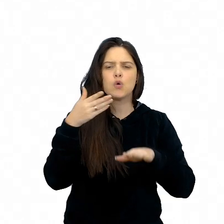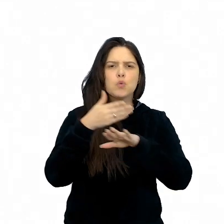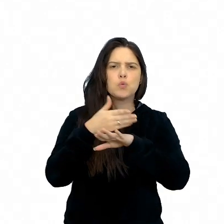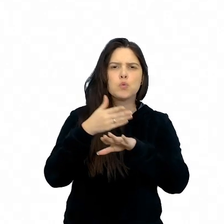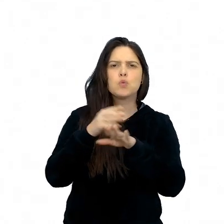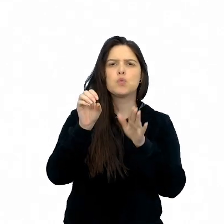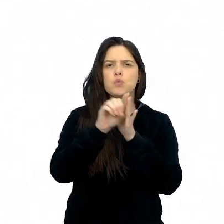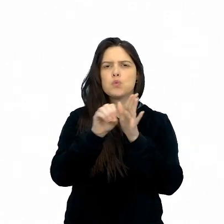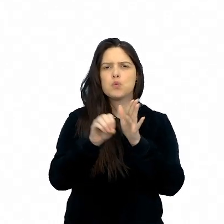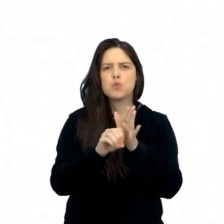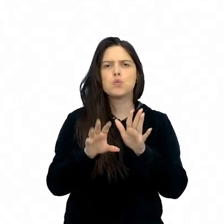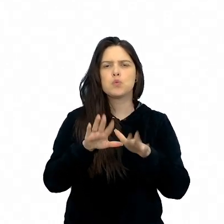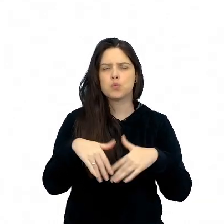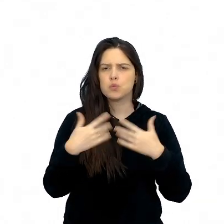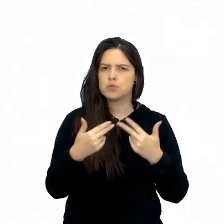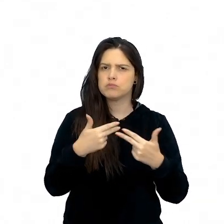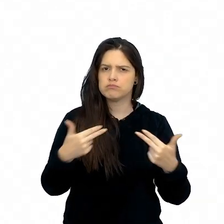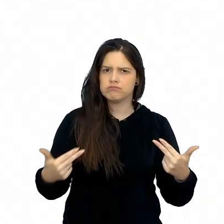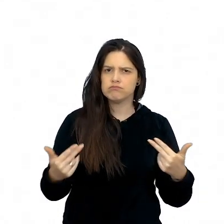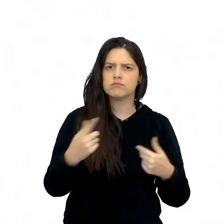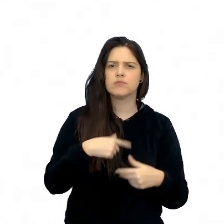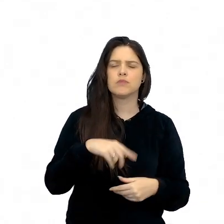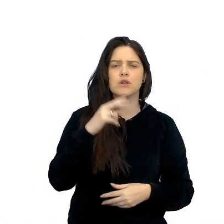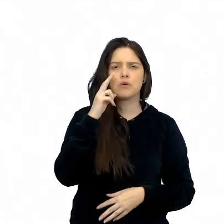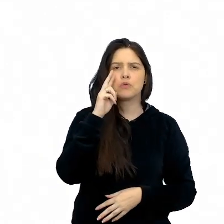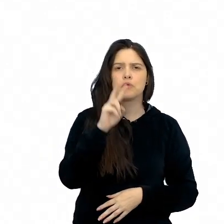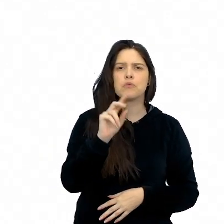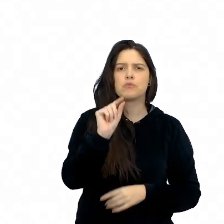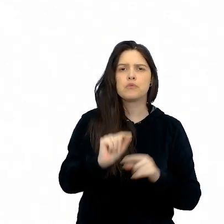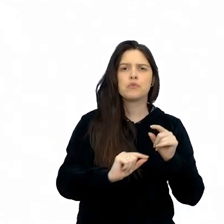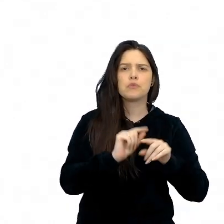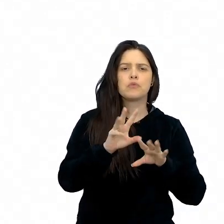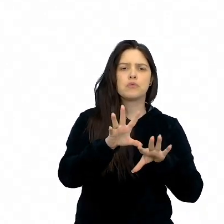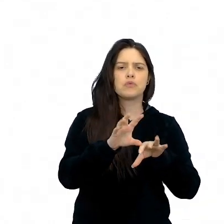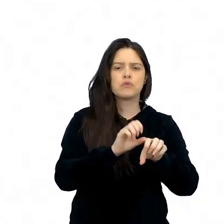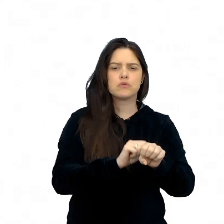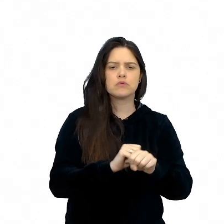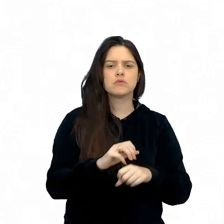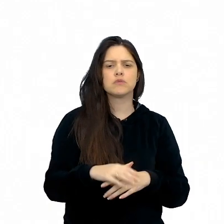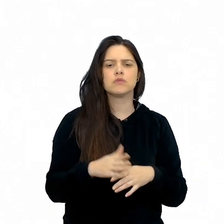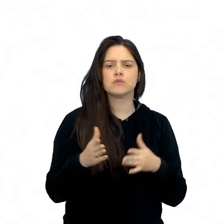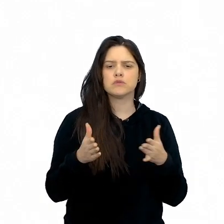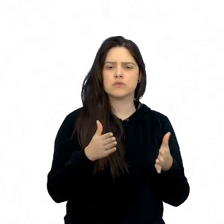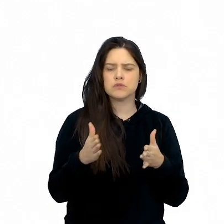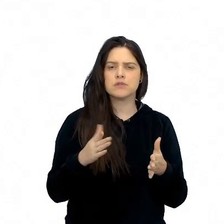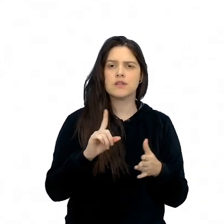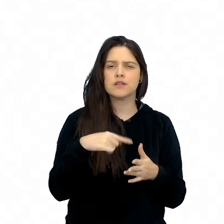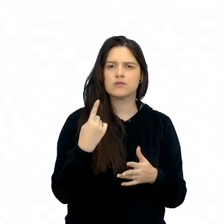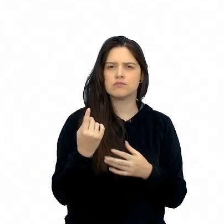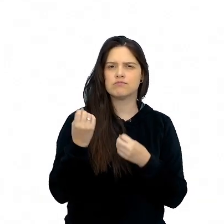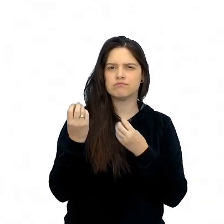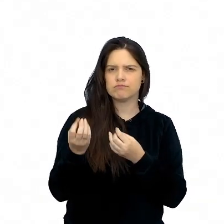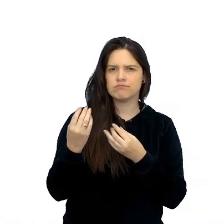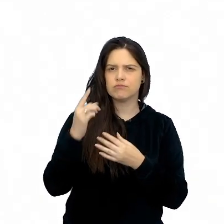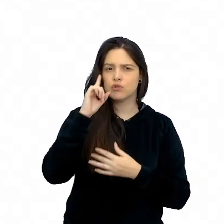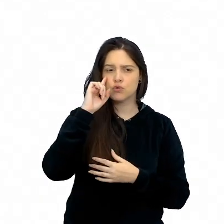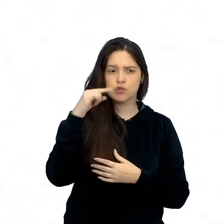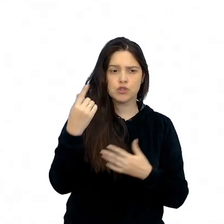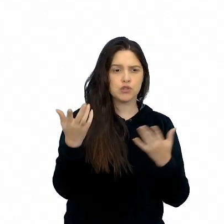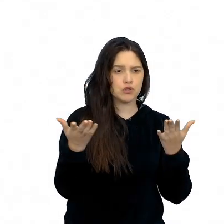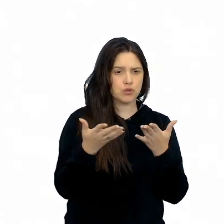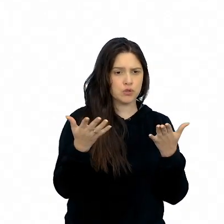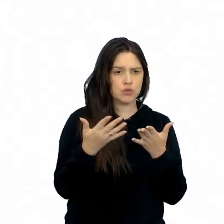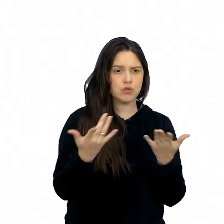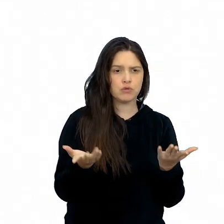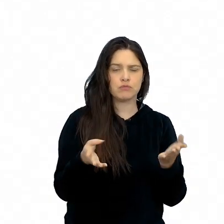ou formação de ano e série. Lembrando um pouquinho que nós já trabalhamos nesses nossas formações, no dia 28, aí só para a